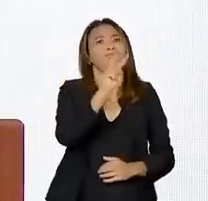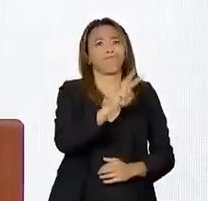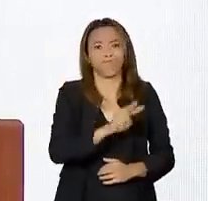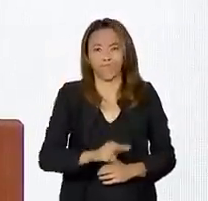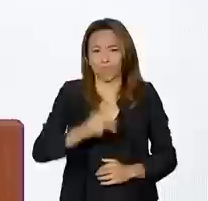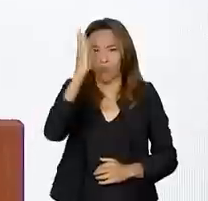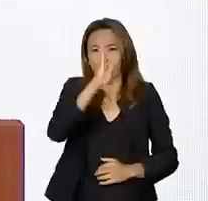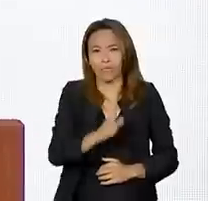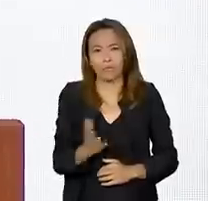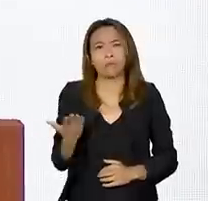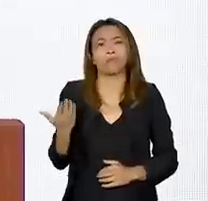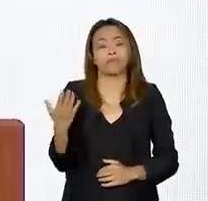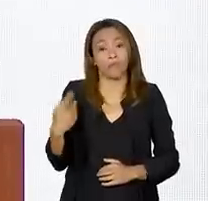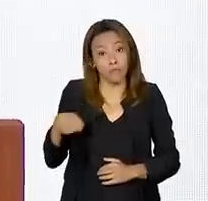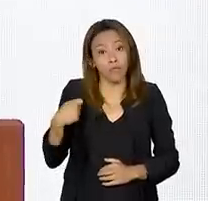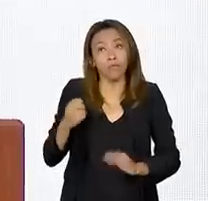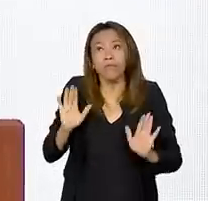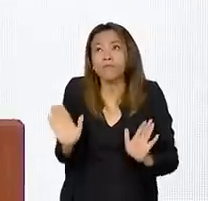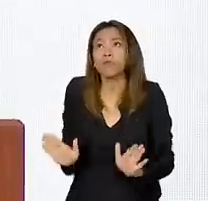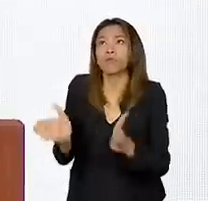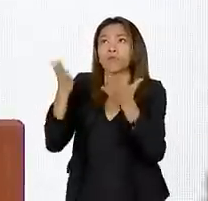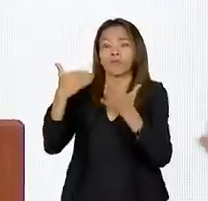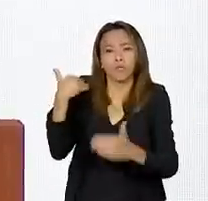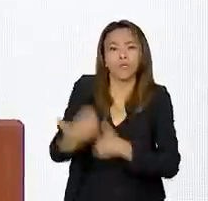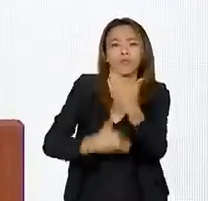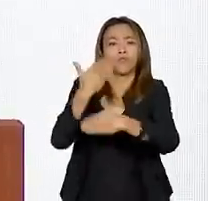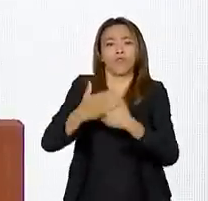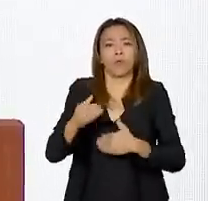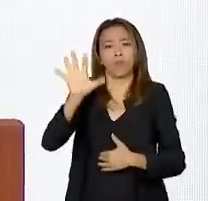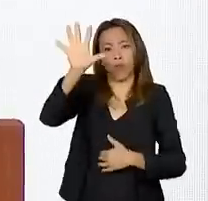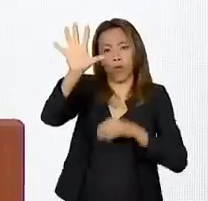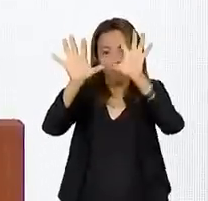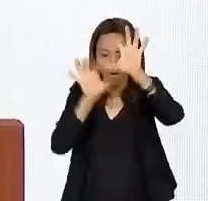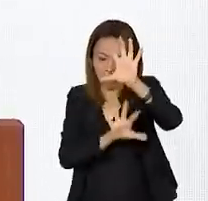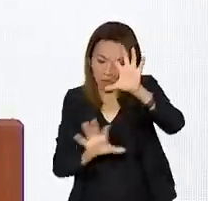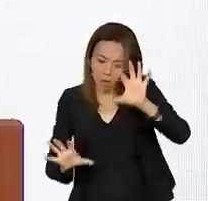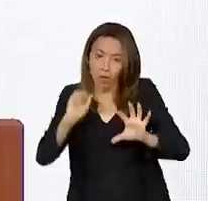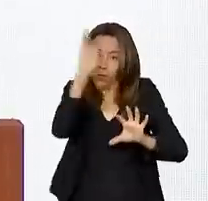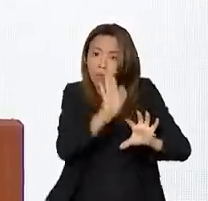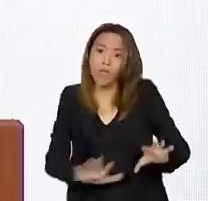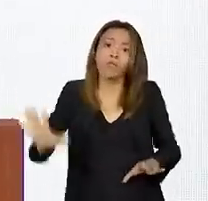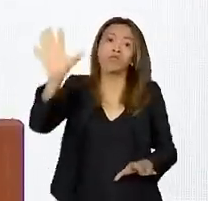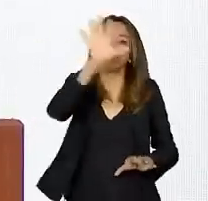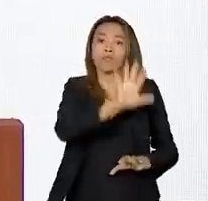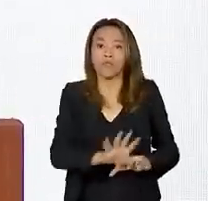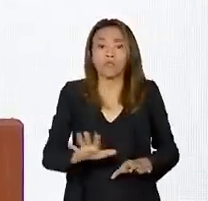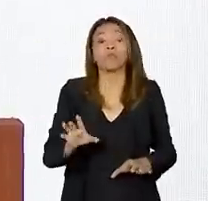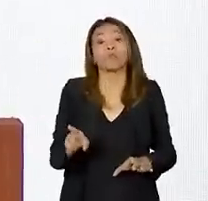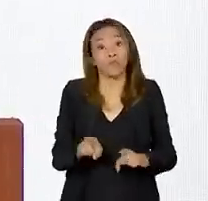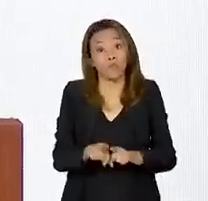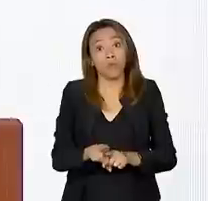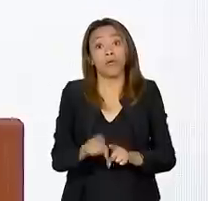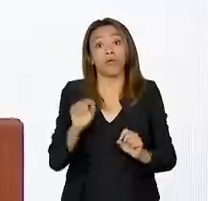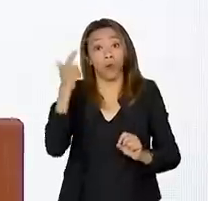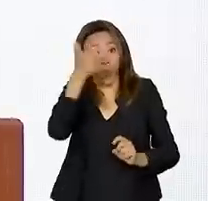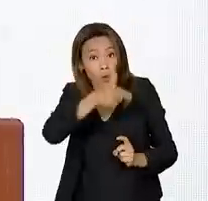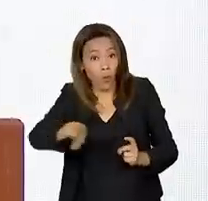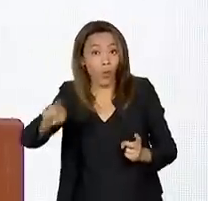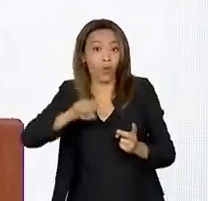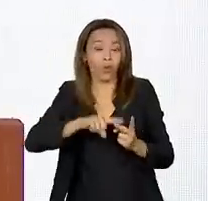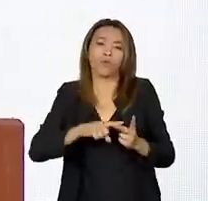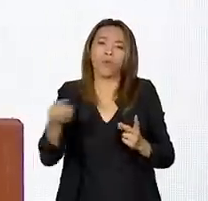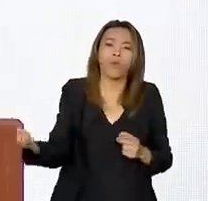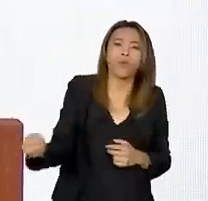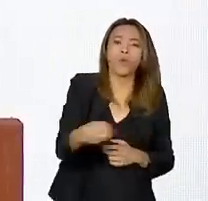de desenvolvimento regional e territorial. Na reindustrialização do Brasil, ou na